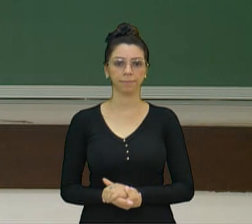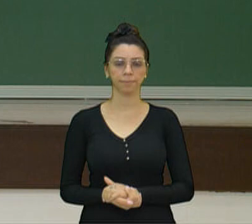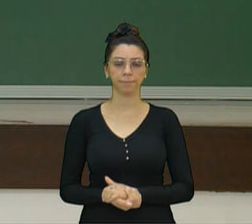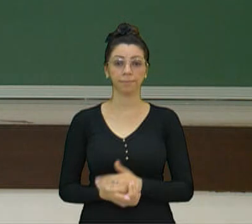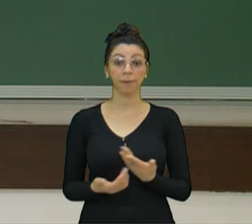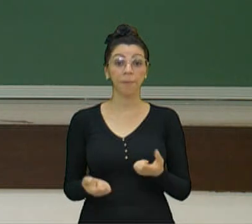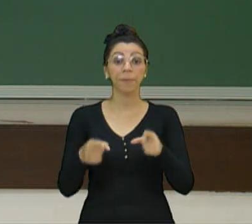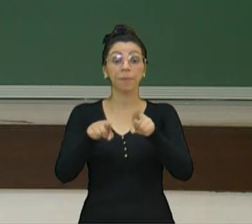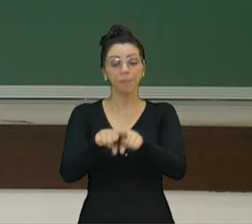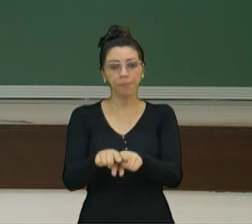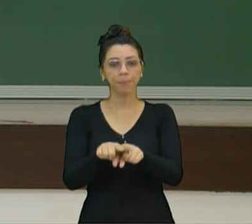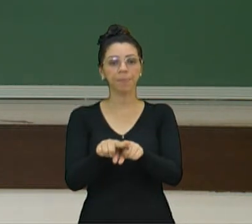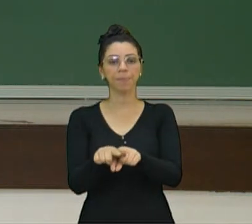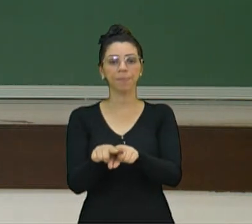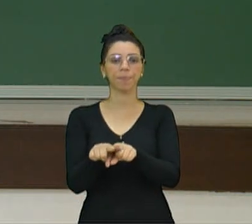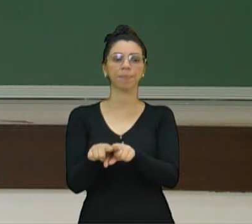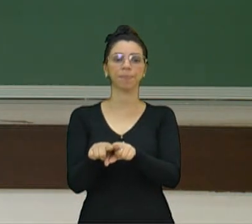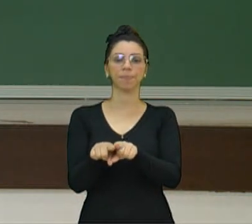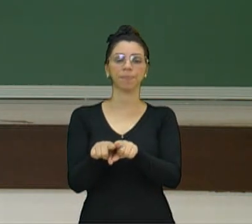Retornando,